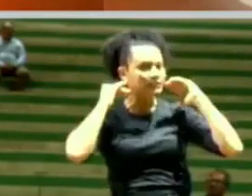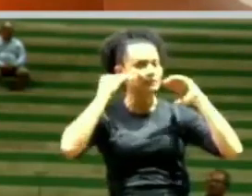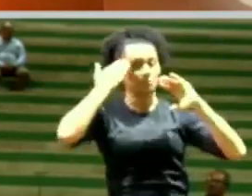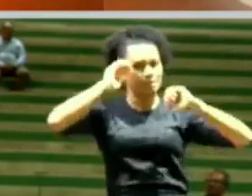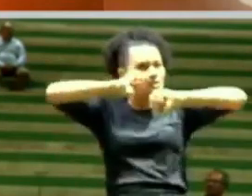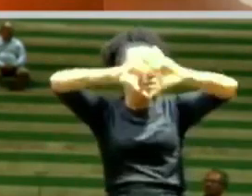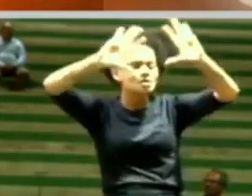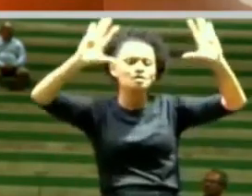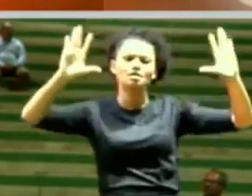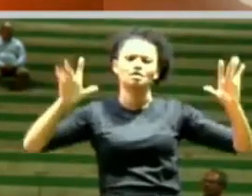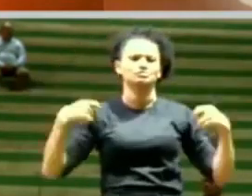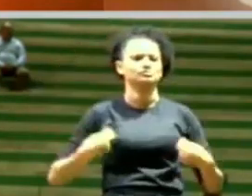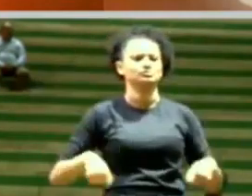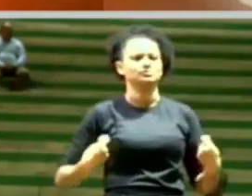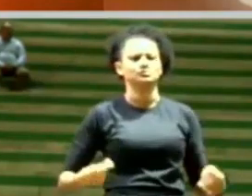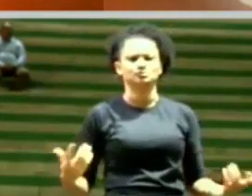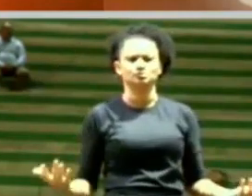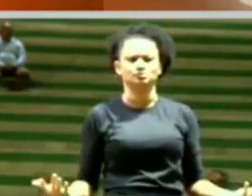mal.